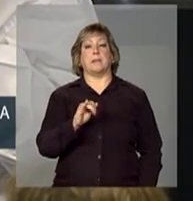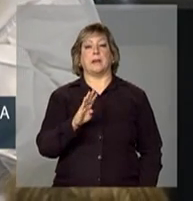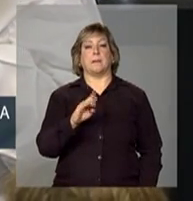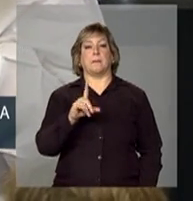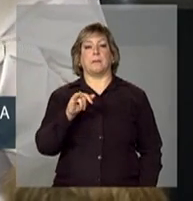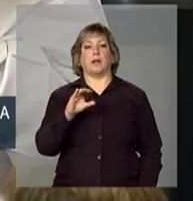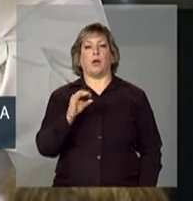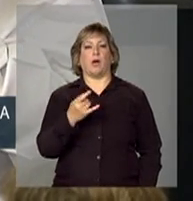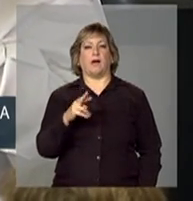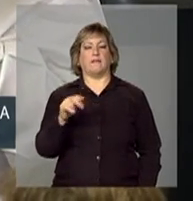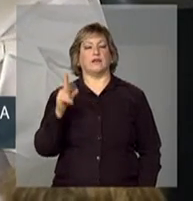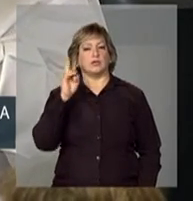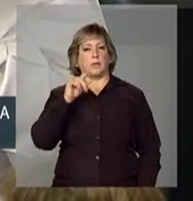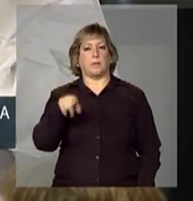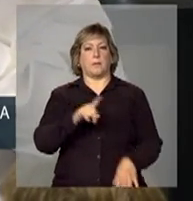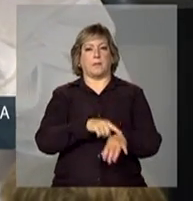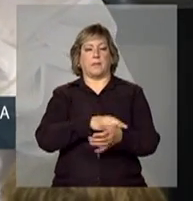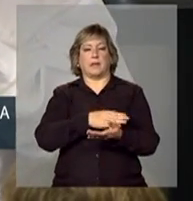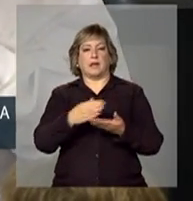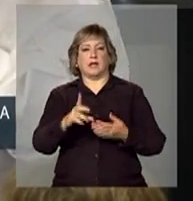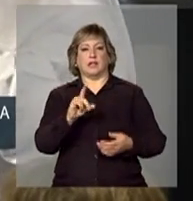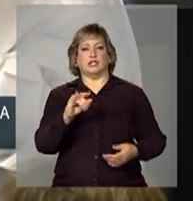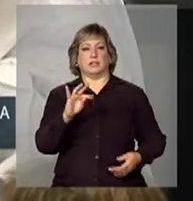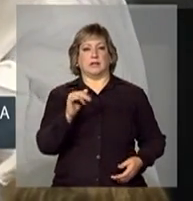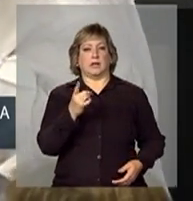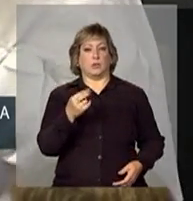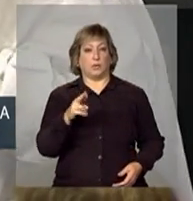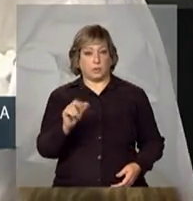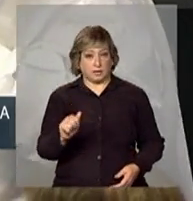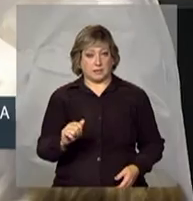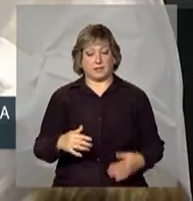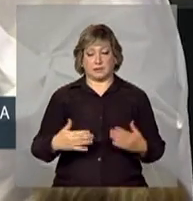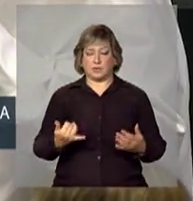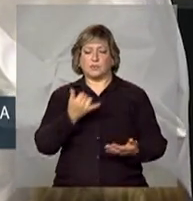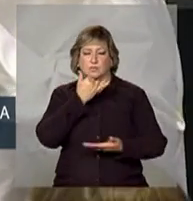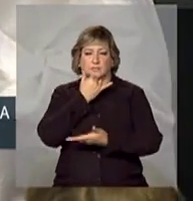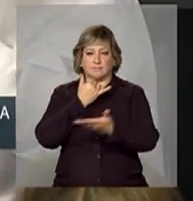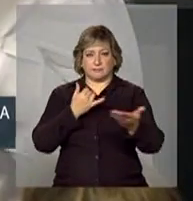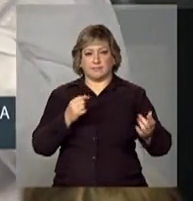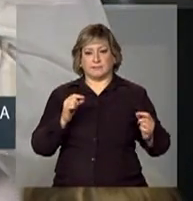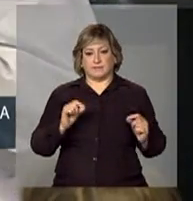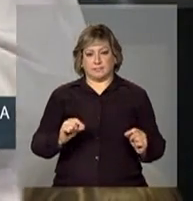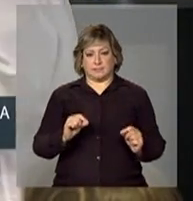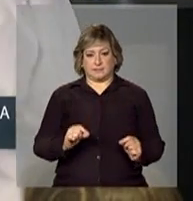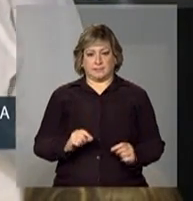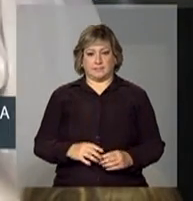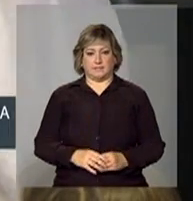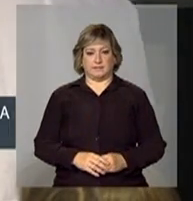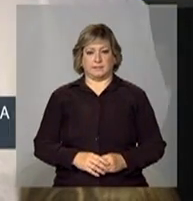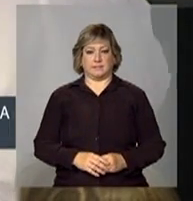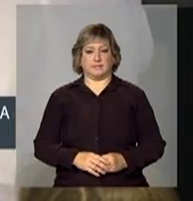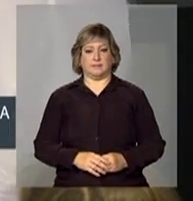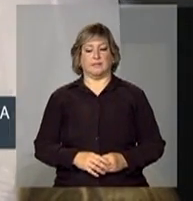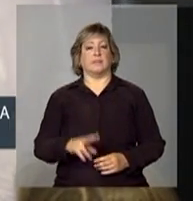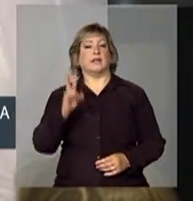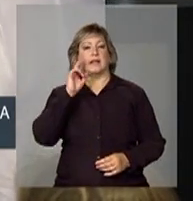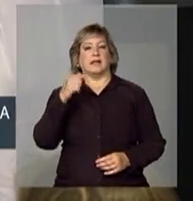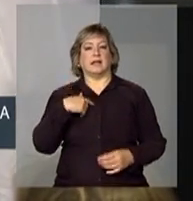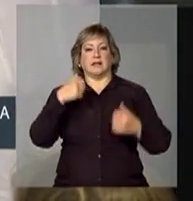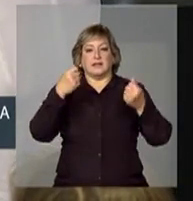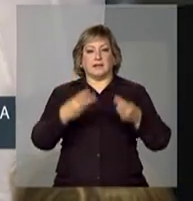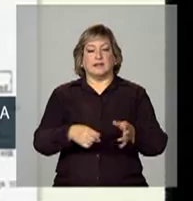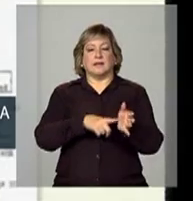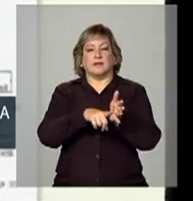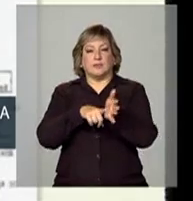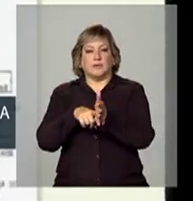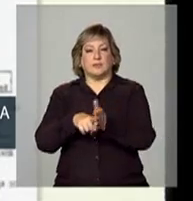o período da ditadura e sobre a estrutura de repressão. Tá? Então, só me perdoem a historiadora aqui satisfeita com